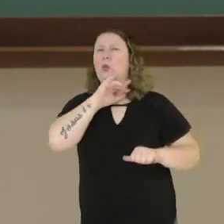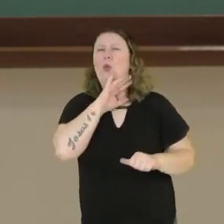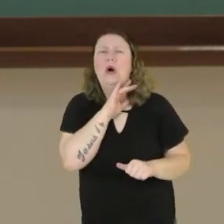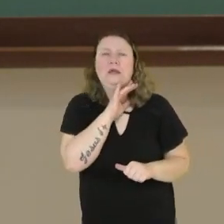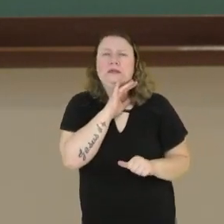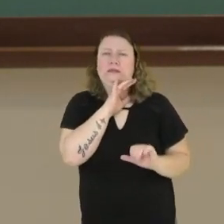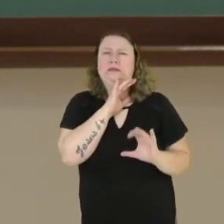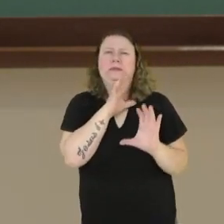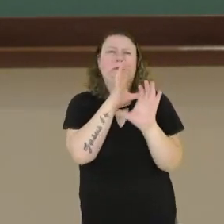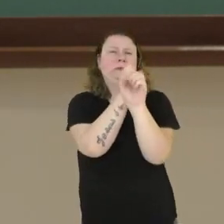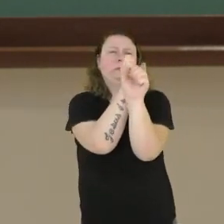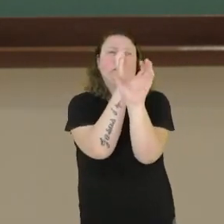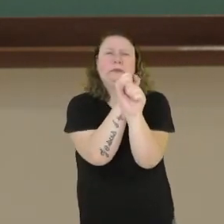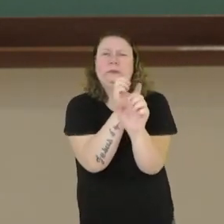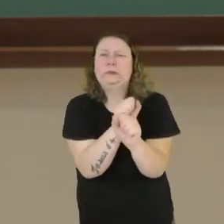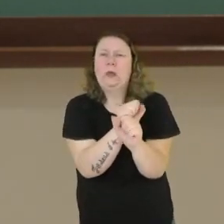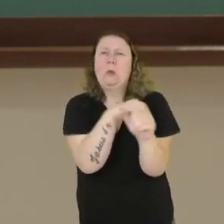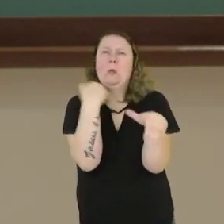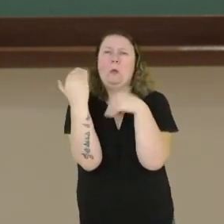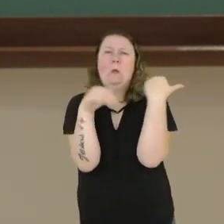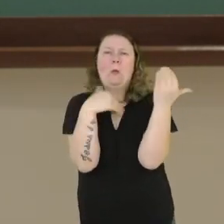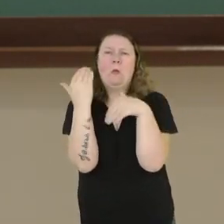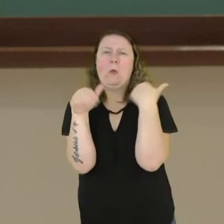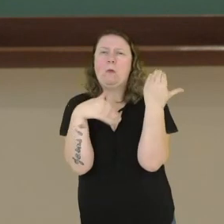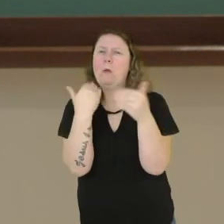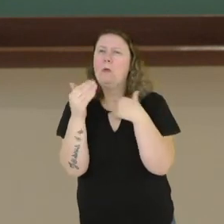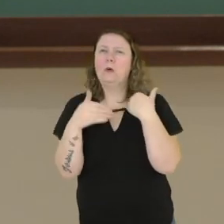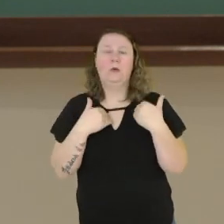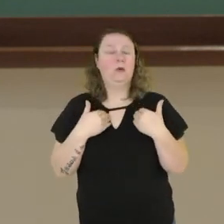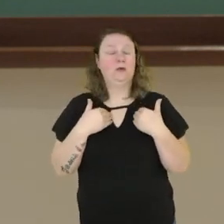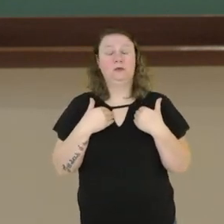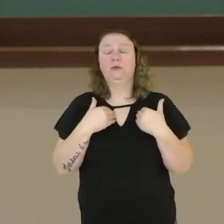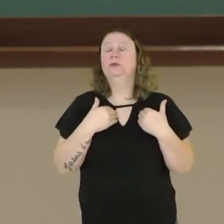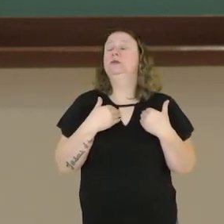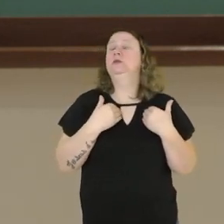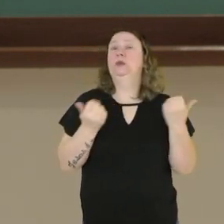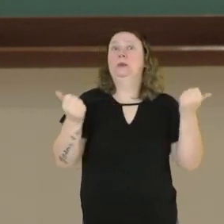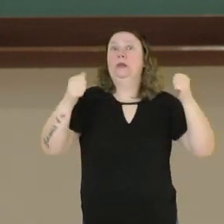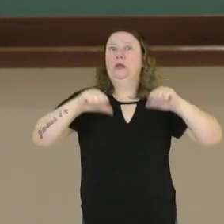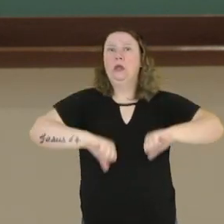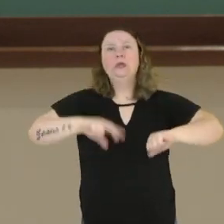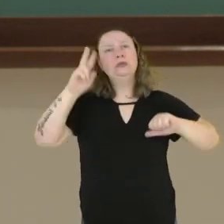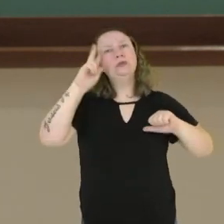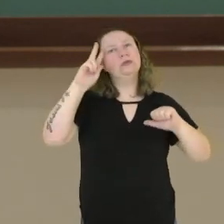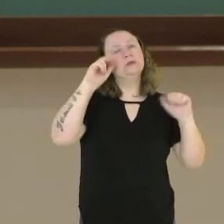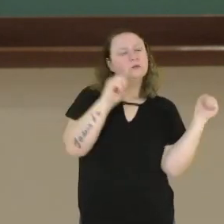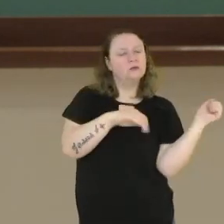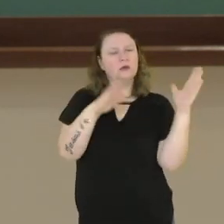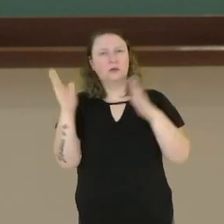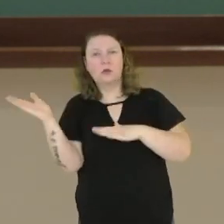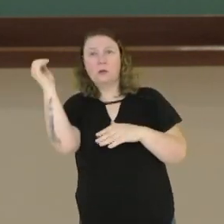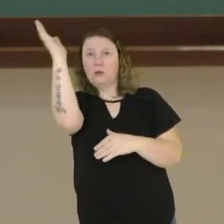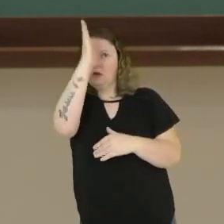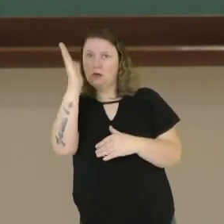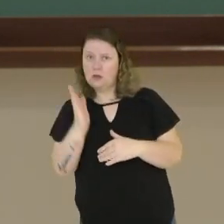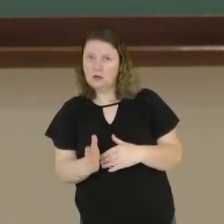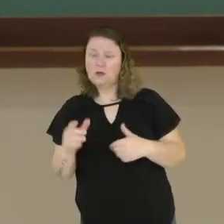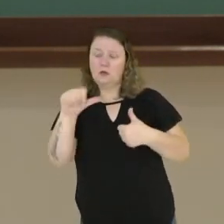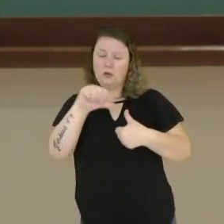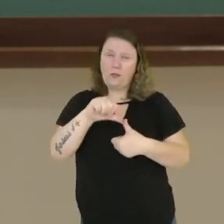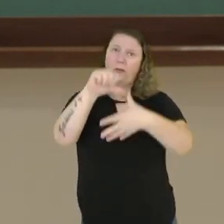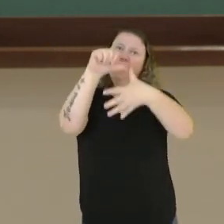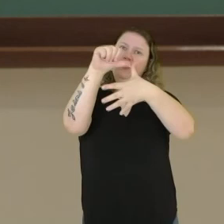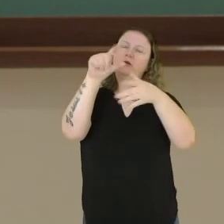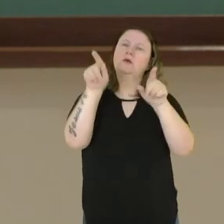mais negativos que existiram na história do nosso país, na história da América do Sul. Vimos como é